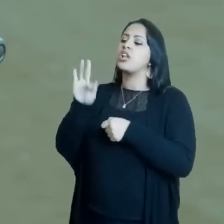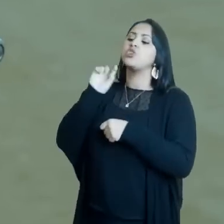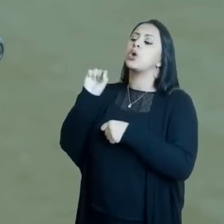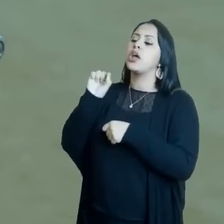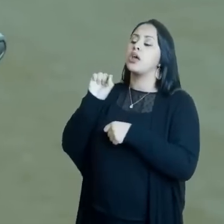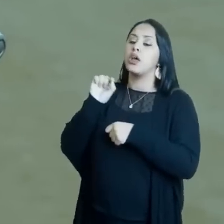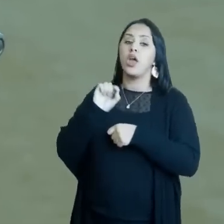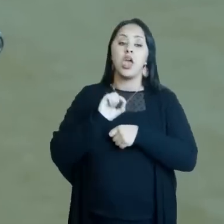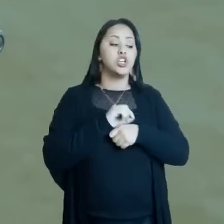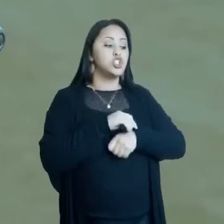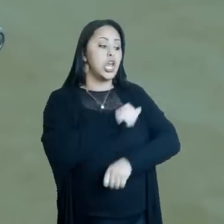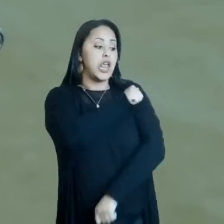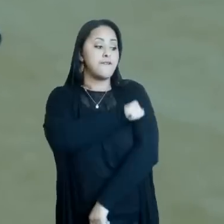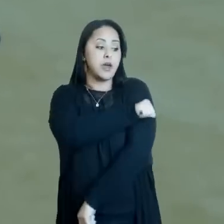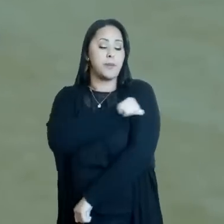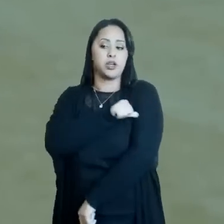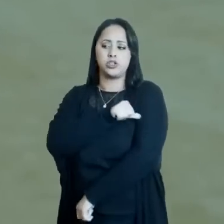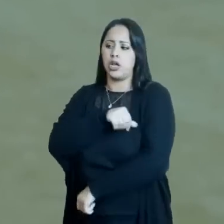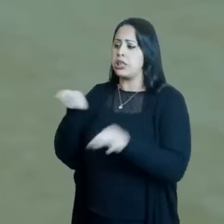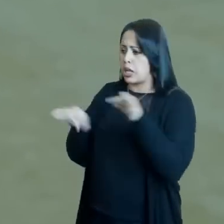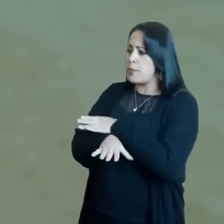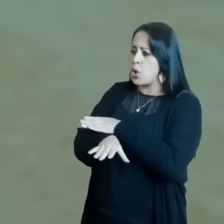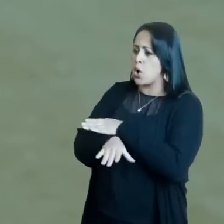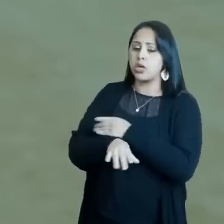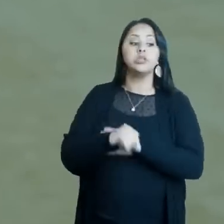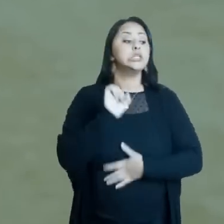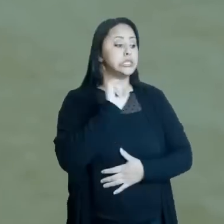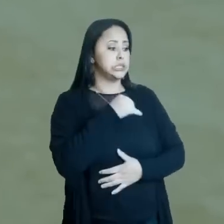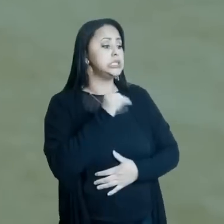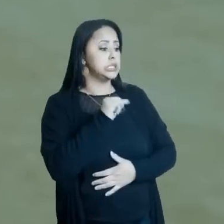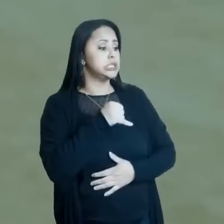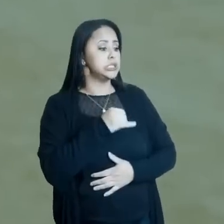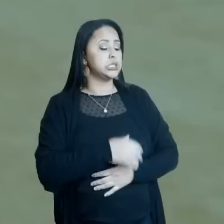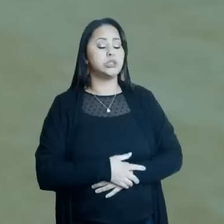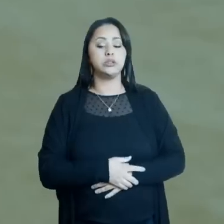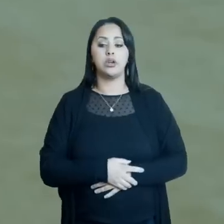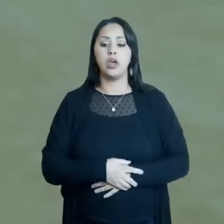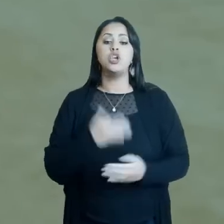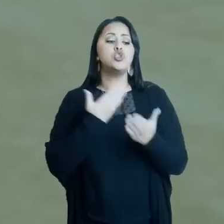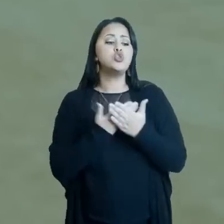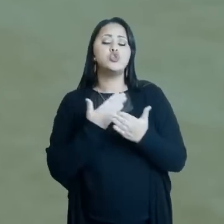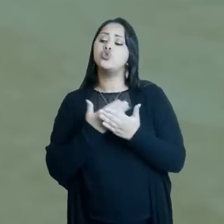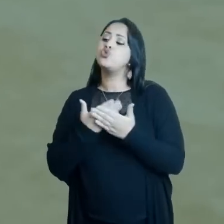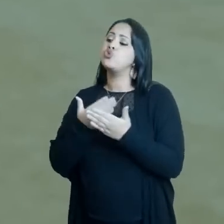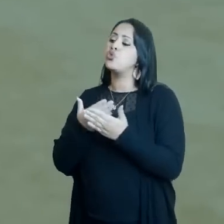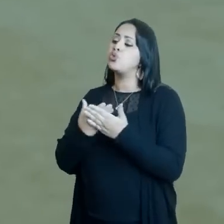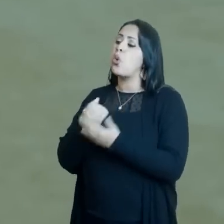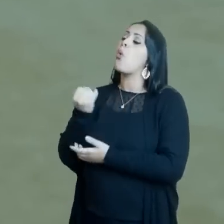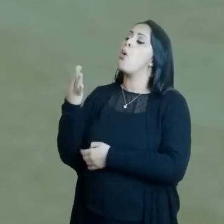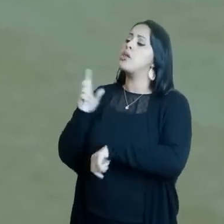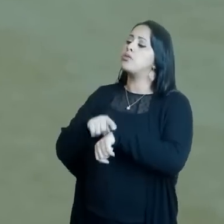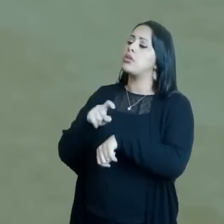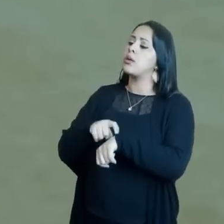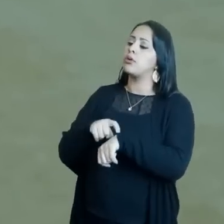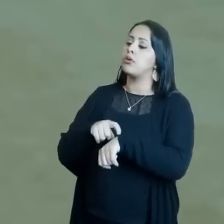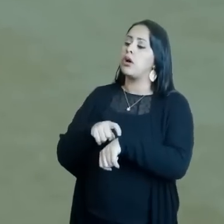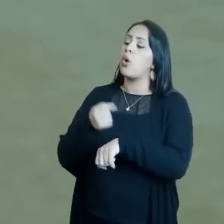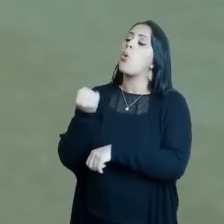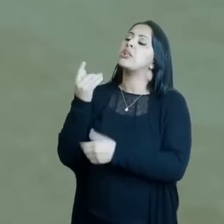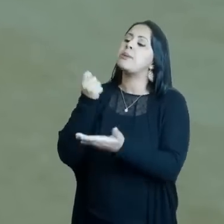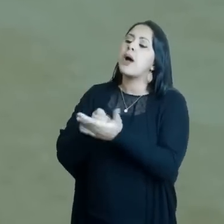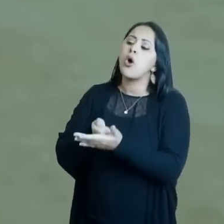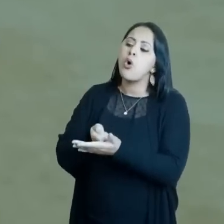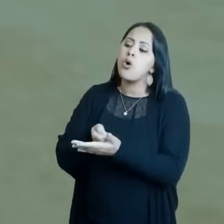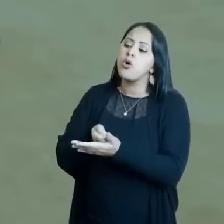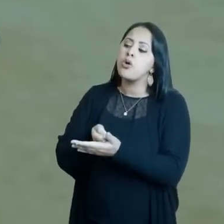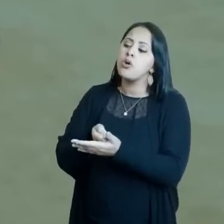Enfermagem. Terminou? Terminei, mas estou desempregada. Então, estudou tipo, durante quanto tempo? 5 anos. Pagou quanto pelo